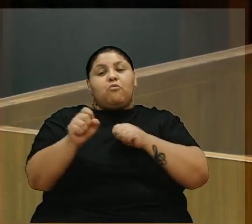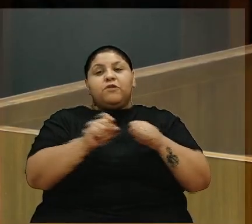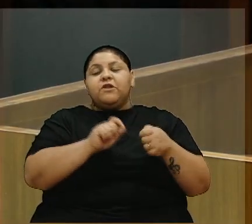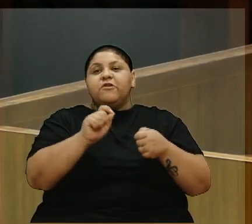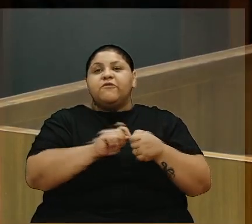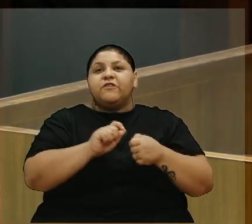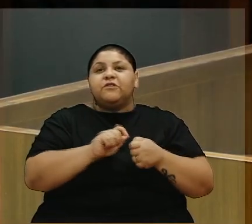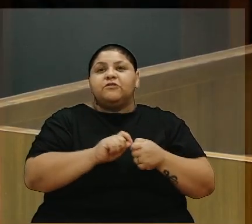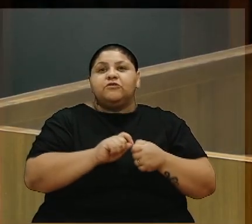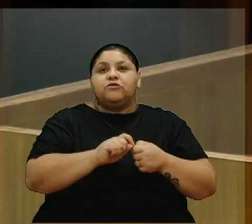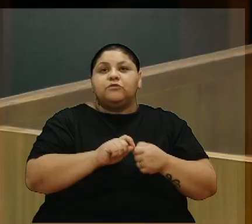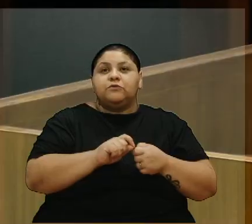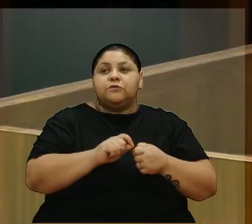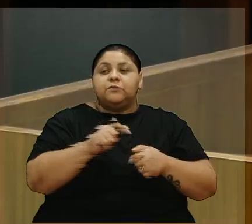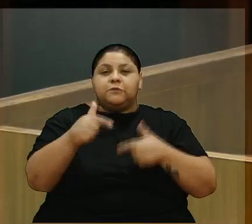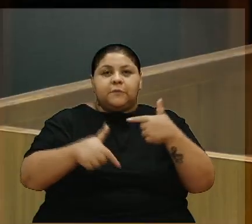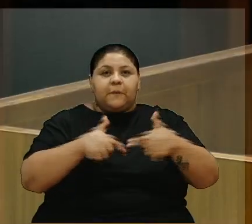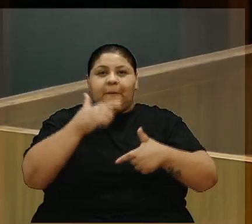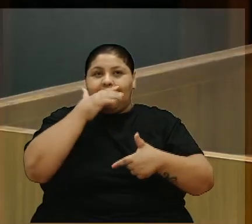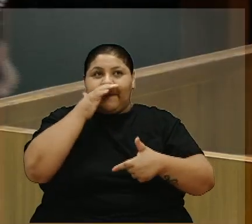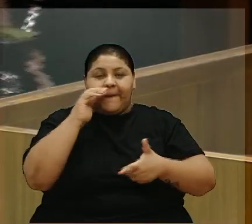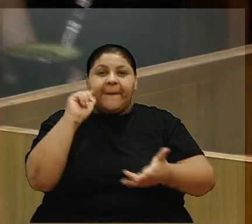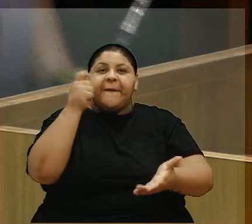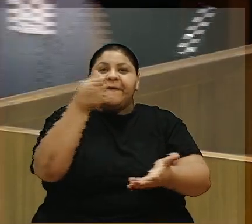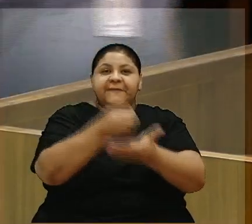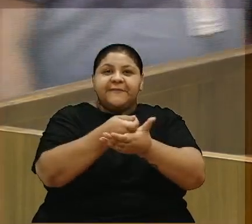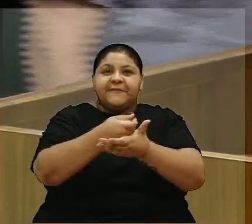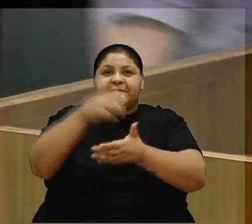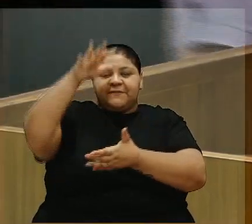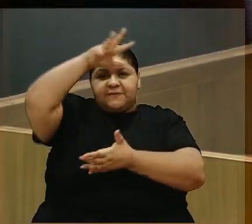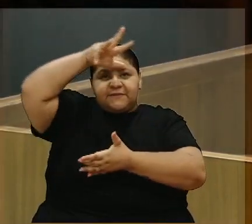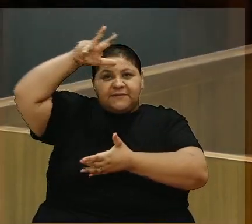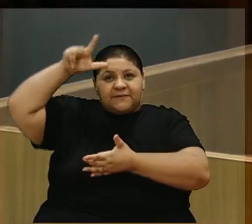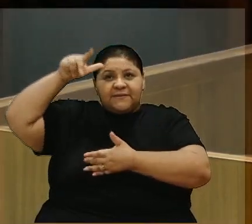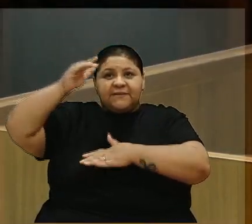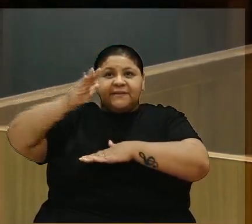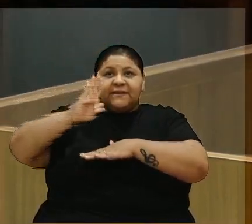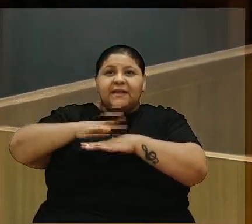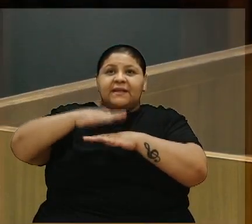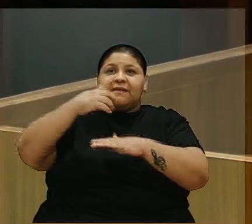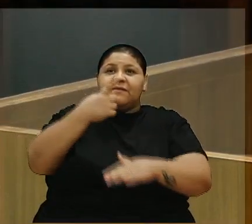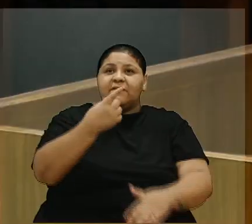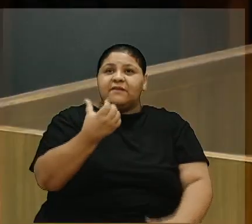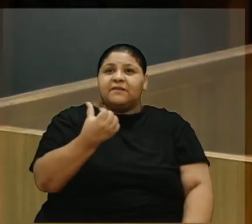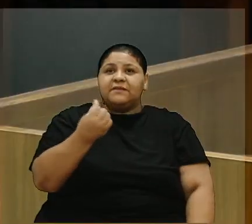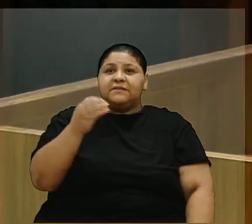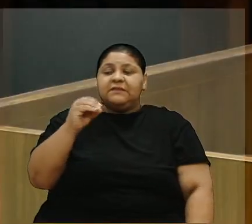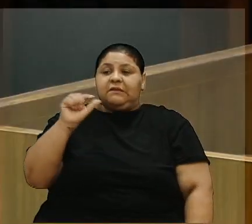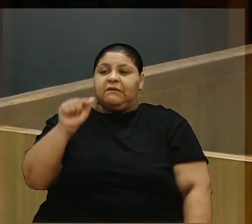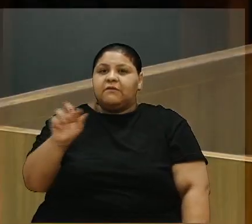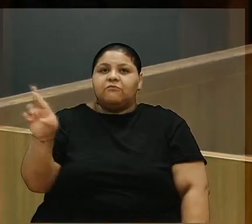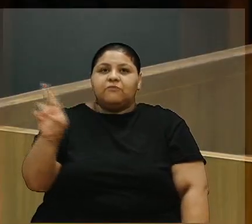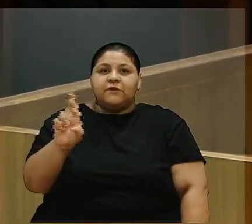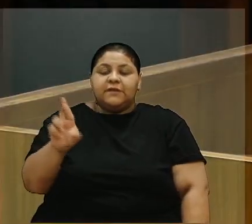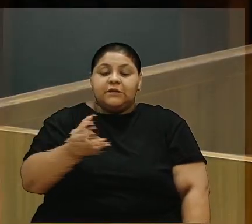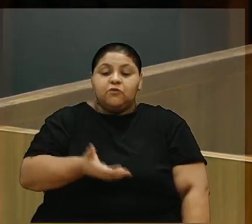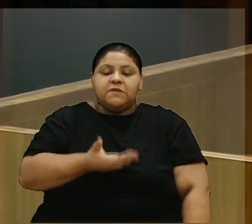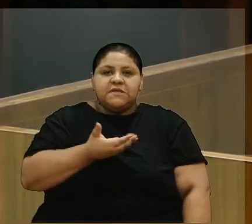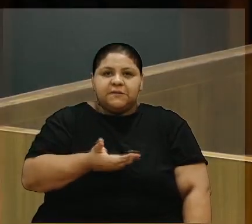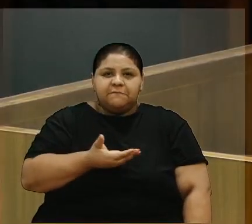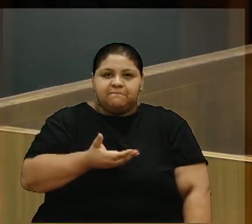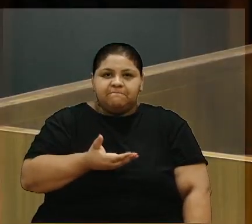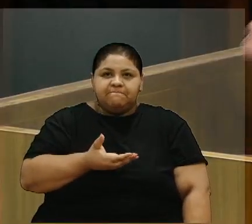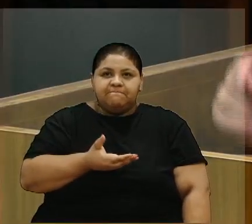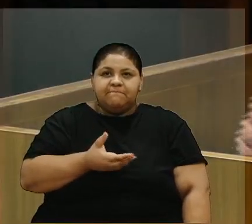feitos eles trabalhados, custando aos cofres públicos mais de R$160 mil em dezembro. Então,